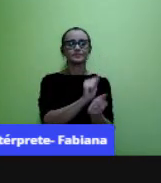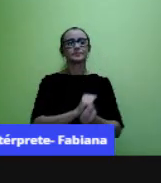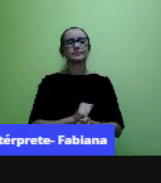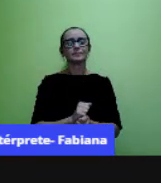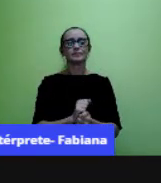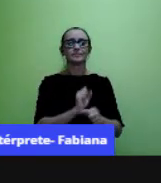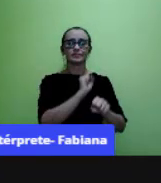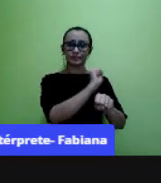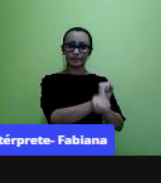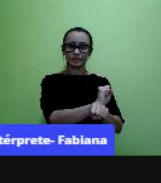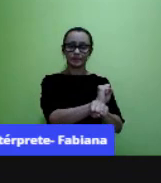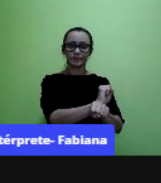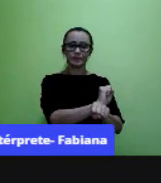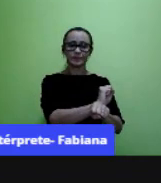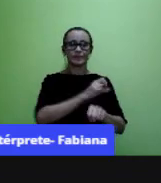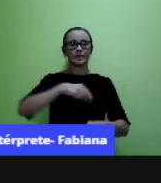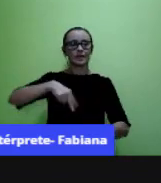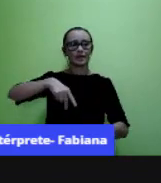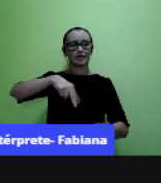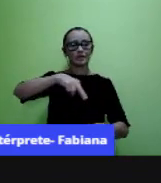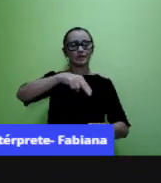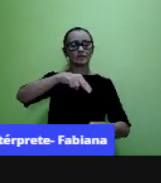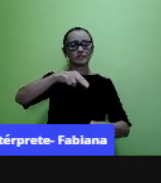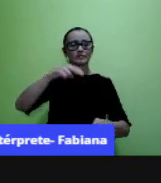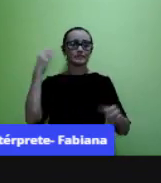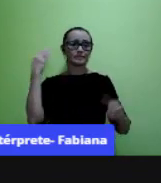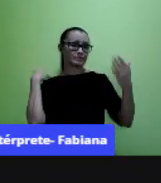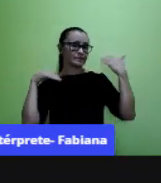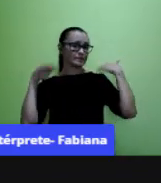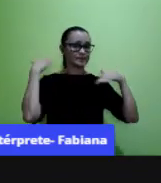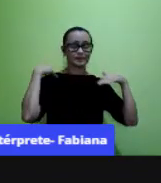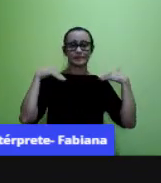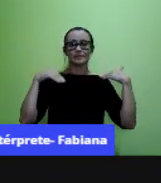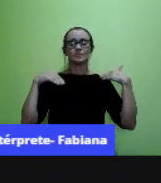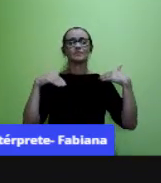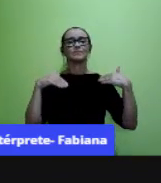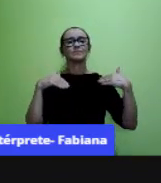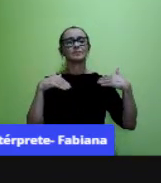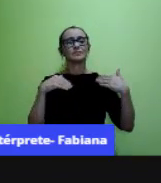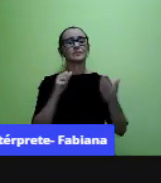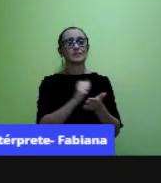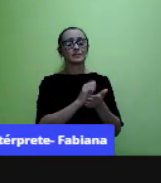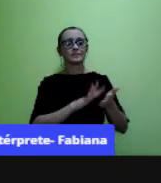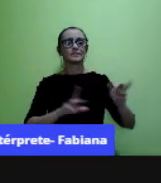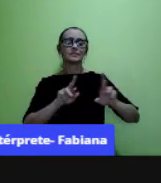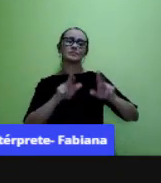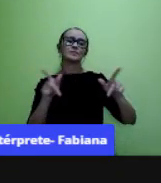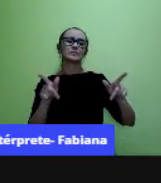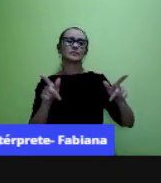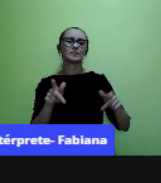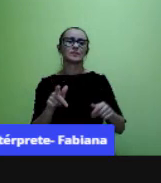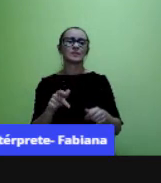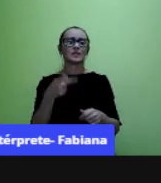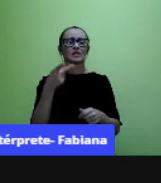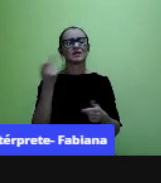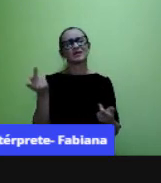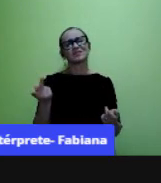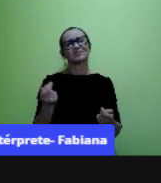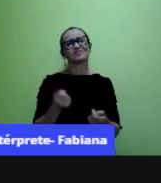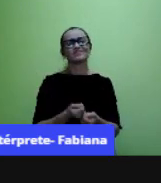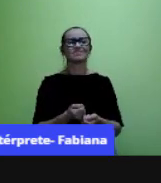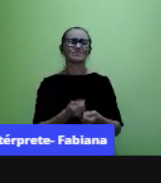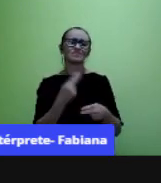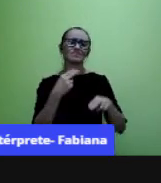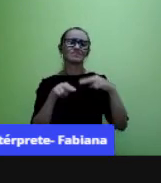o andar, o passear, né? É uma atividade diferenciada. Aí tem muita gente que fala, mas a música eu não vou